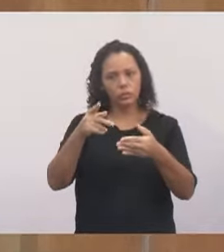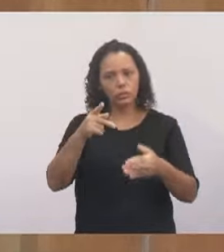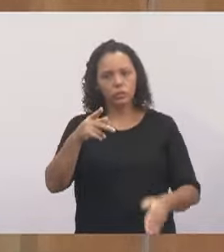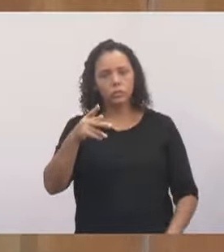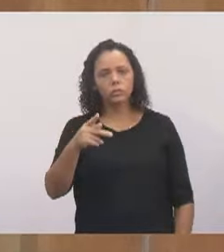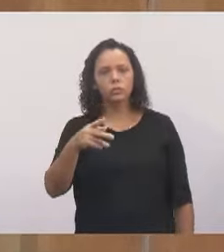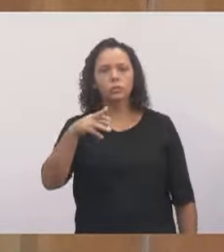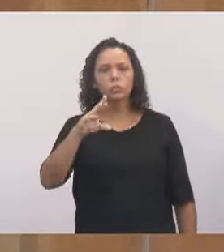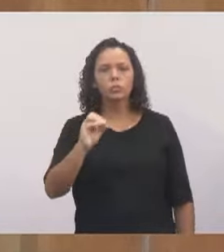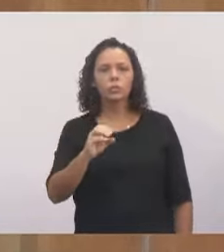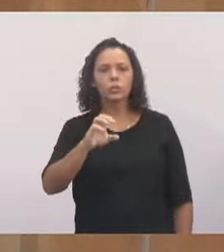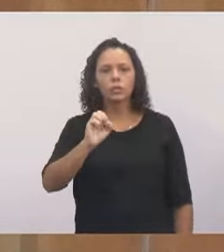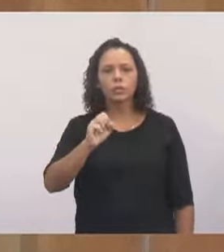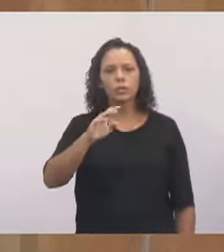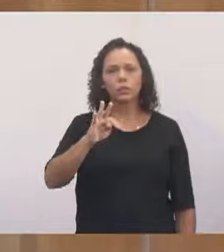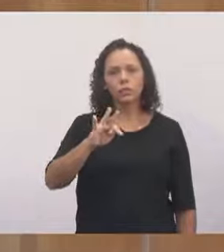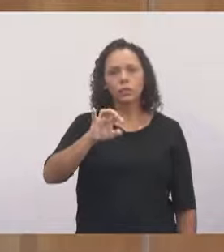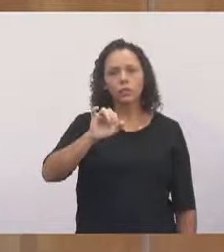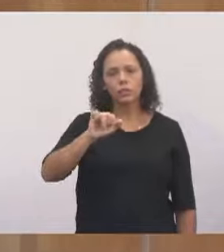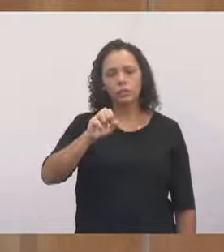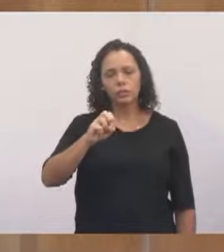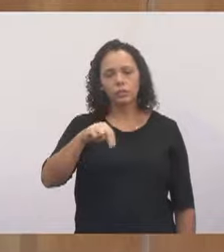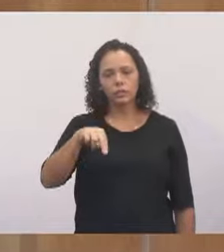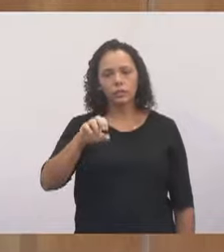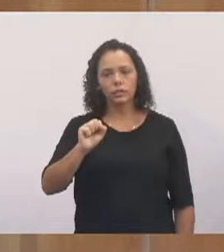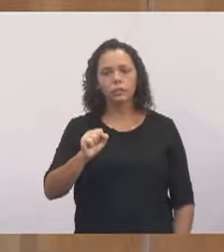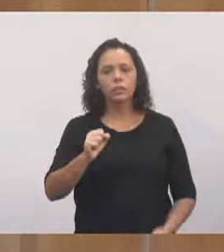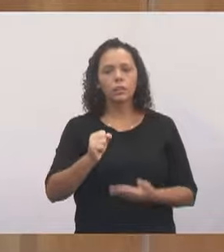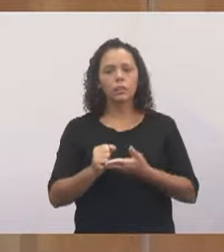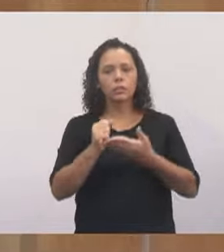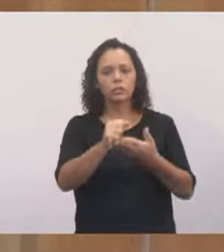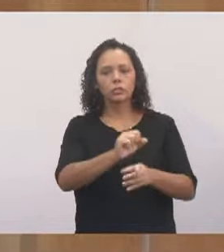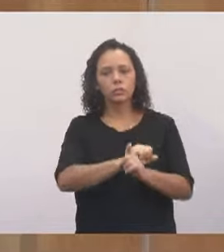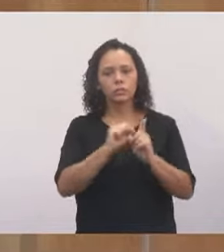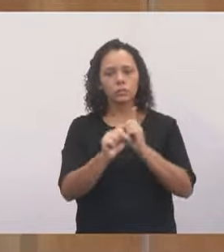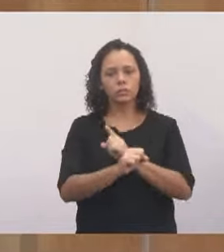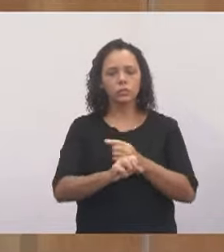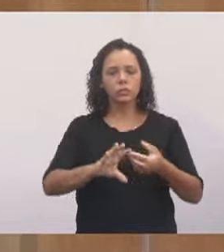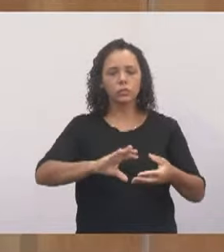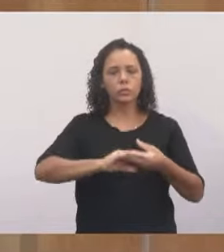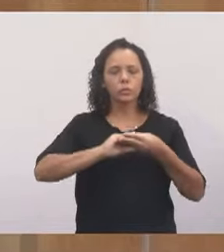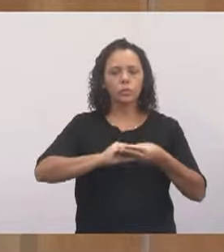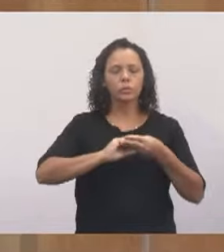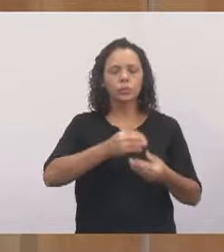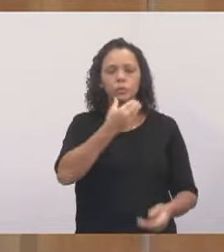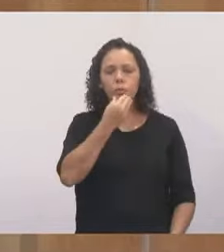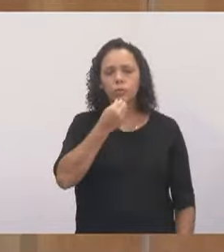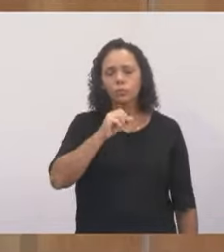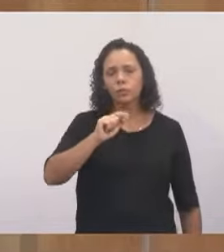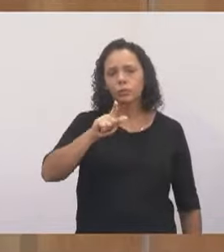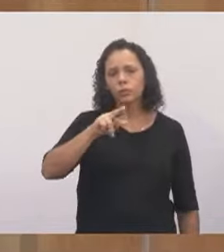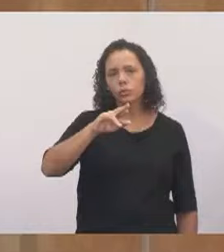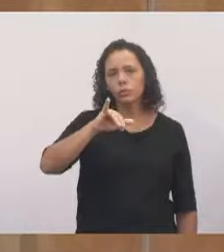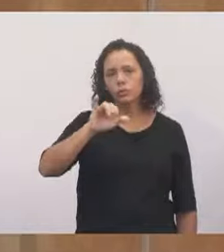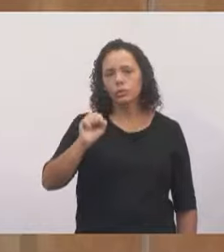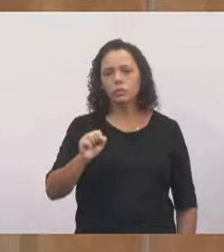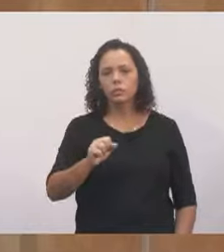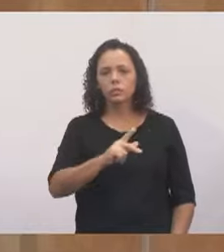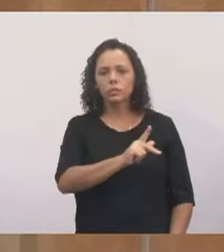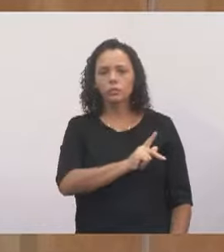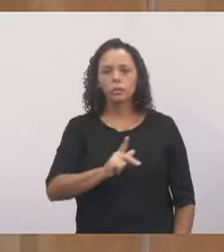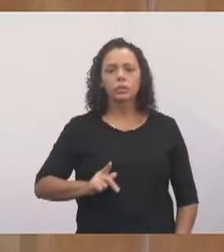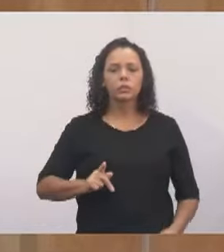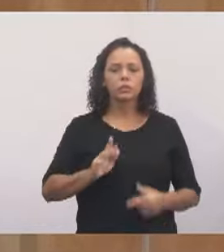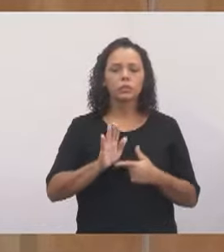foco a área de assistência social, a qual cumprimento aqui o Luiz Cláudio, presente aqui, representante da entidade,